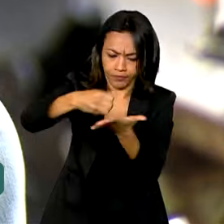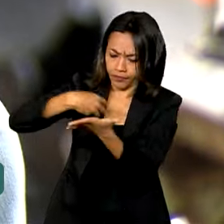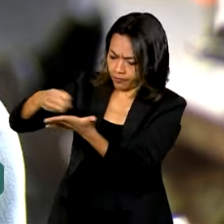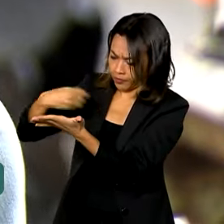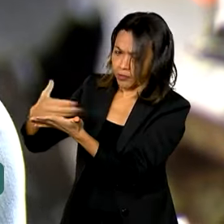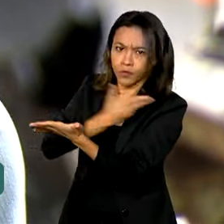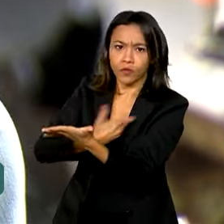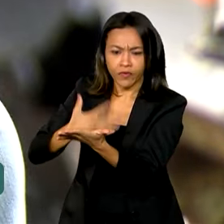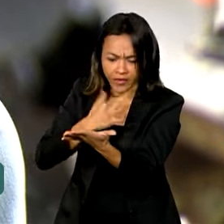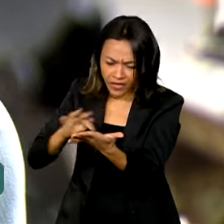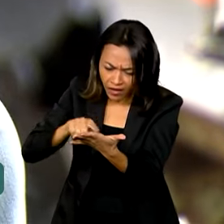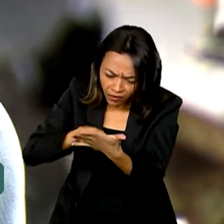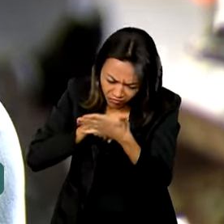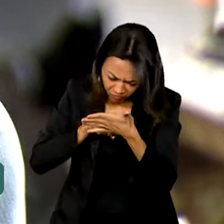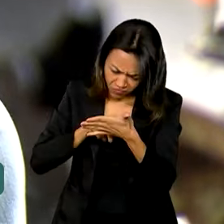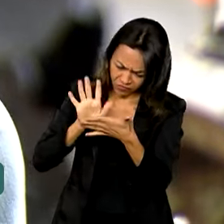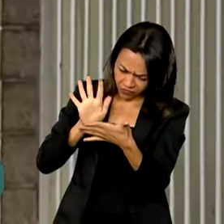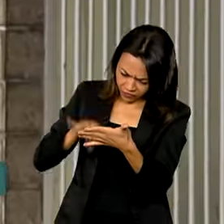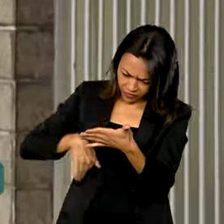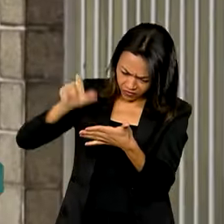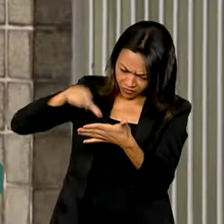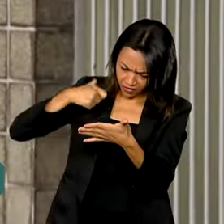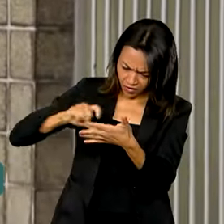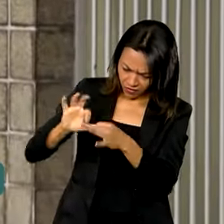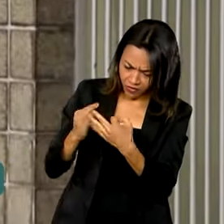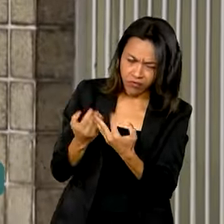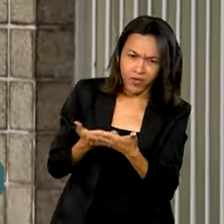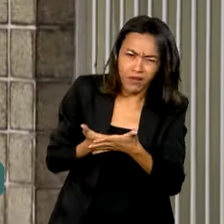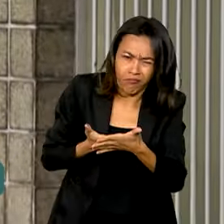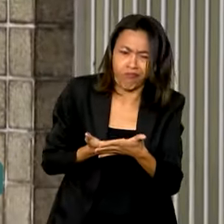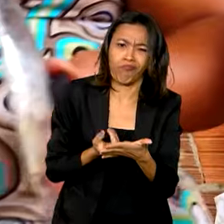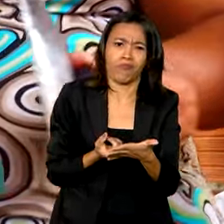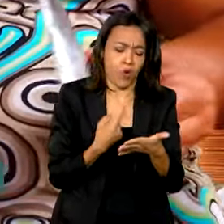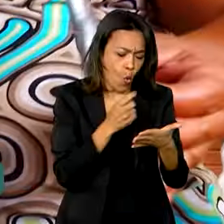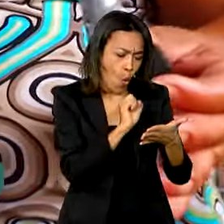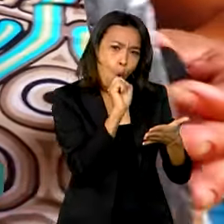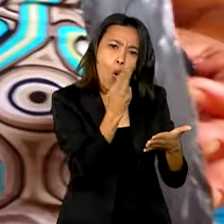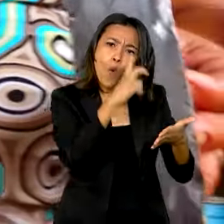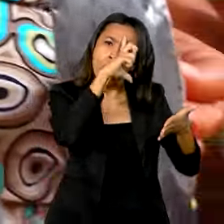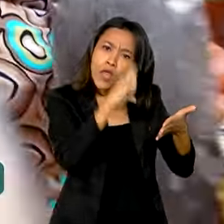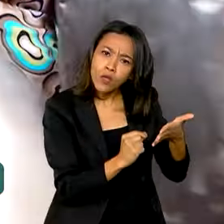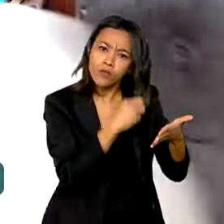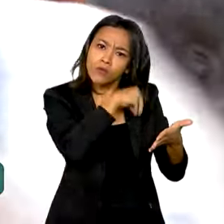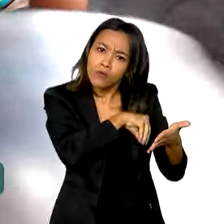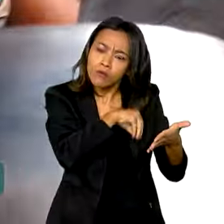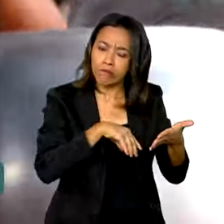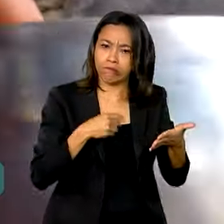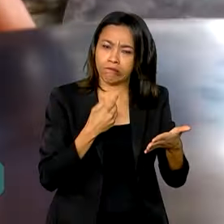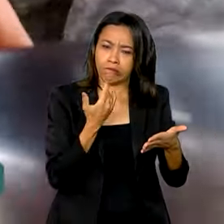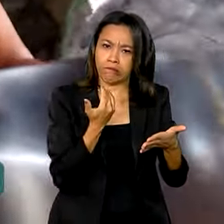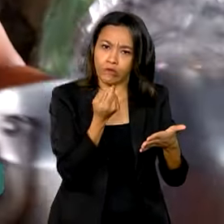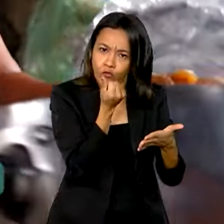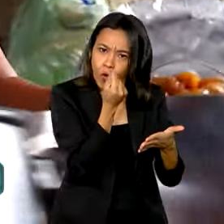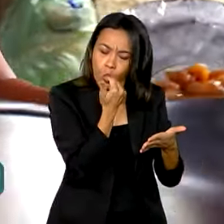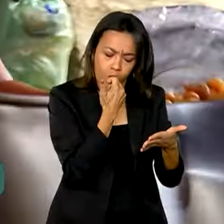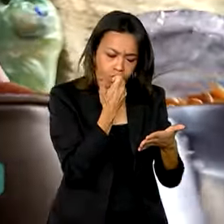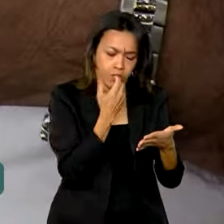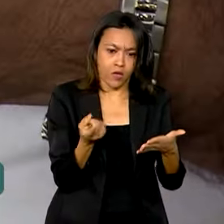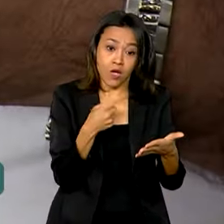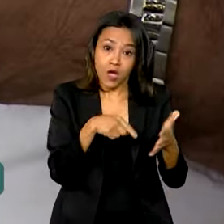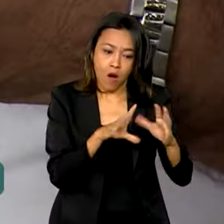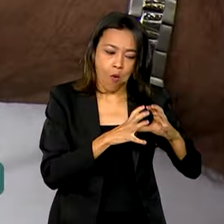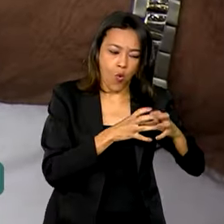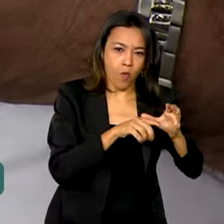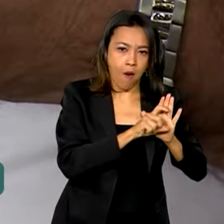SMS alegando o fim do Bolsa Família ou a suposta redução do valor do benefício. Junto, os